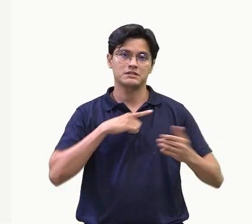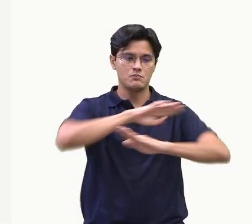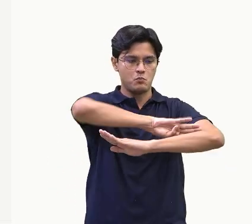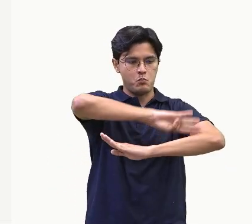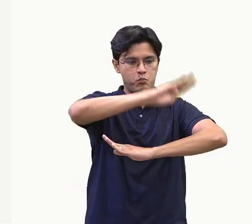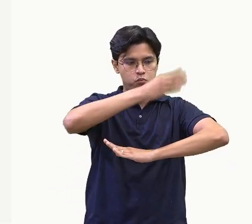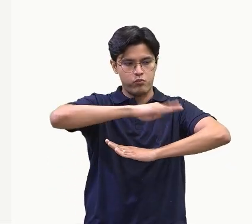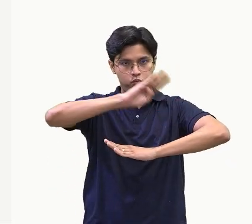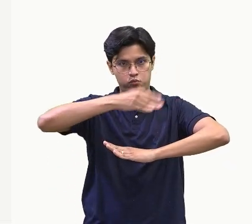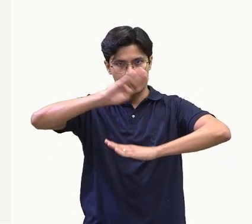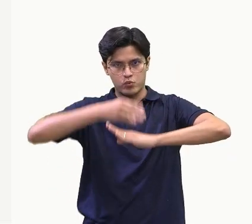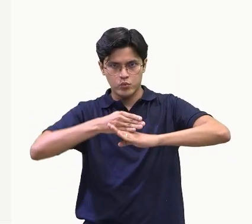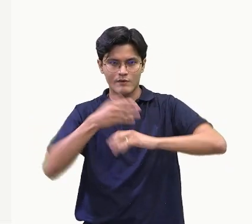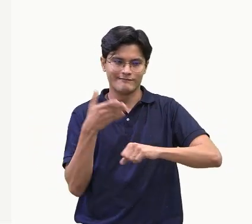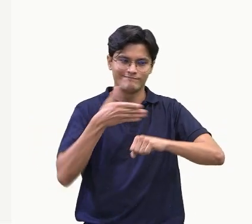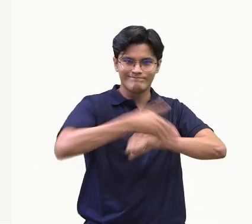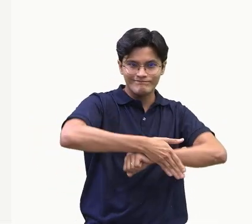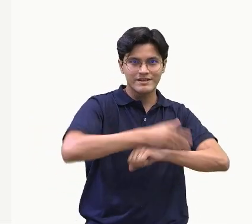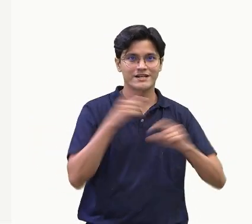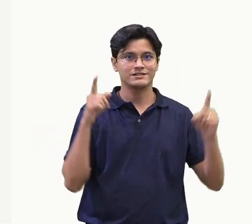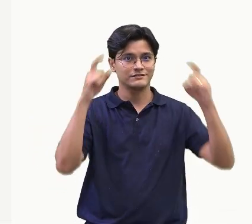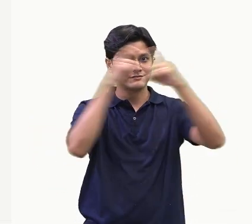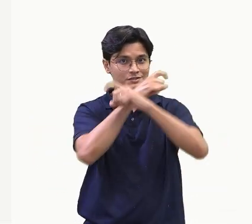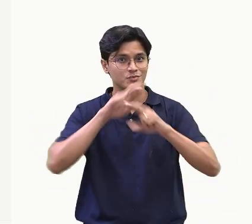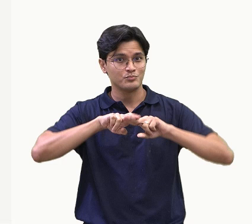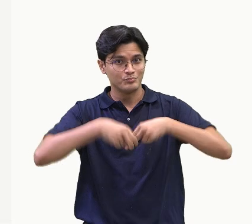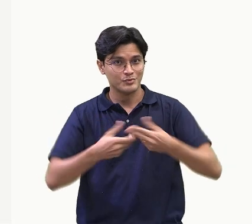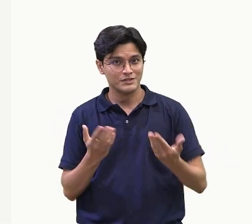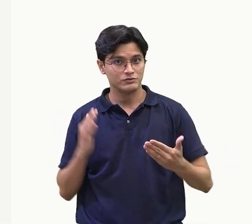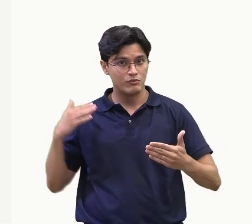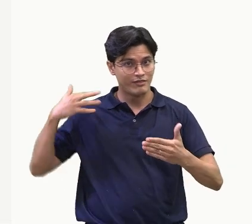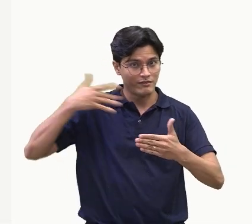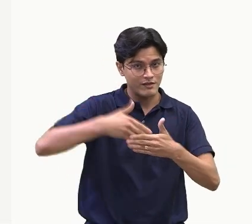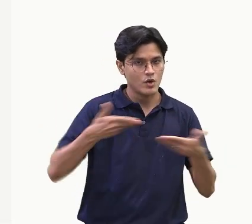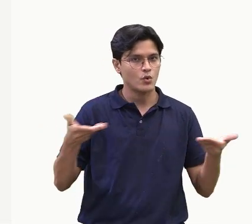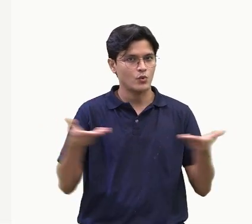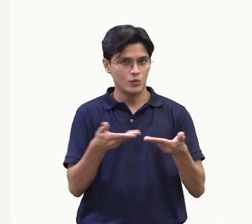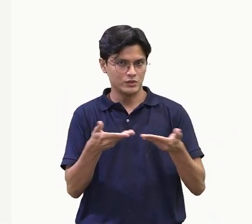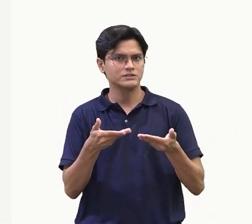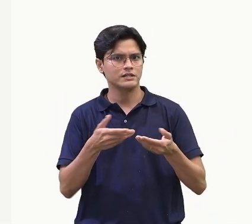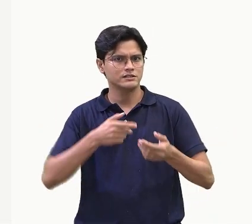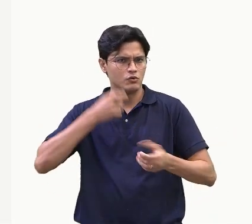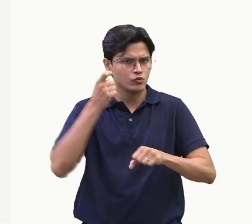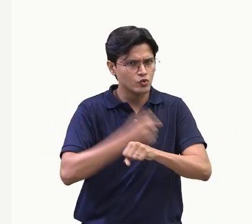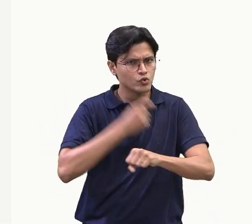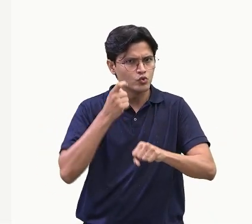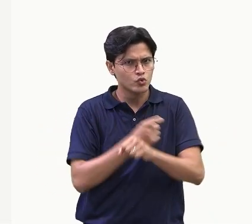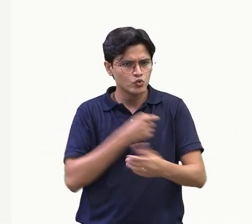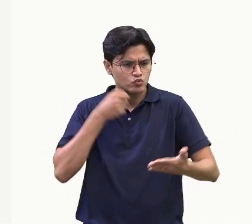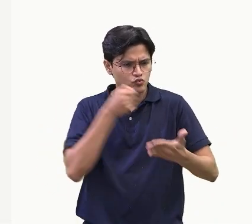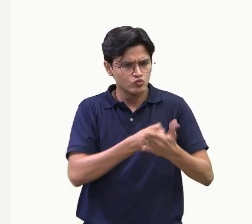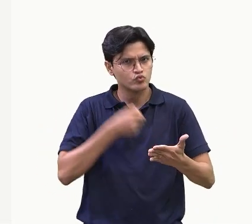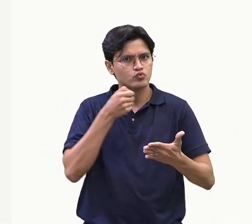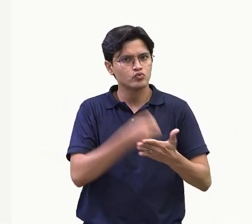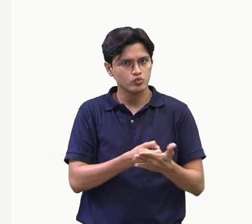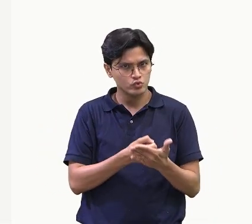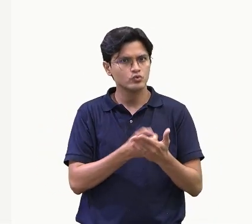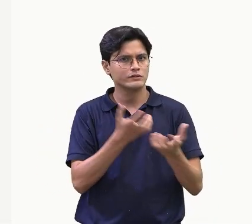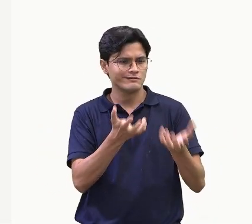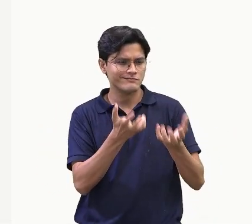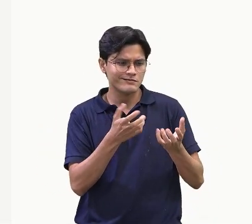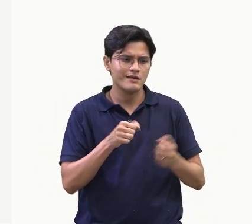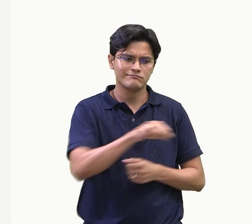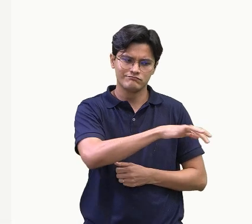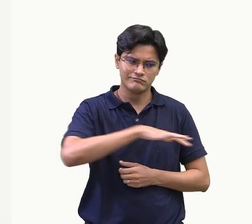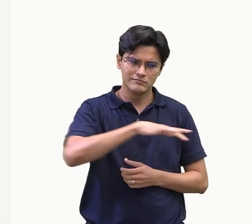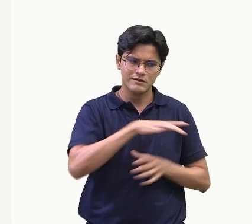isso que até hoje eles resistem e buscam seus direitos à terra. Mapuche no Chile, olha só, a